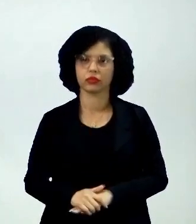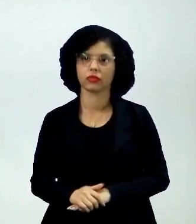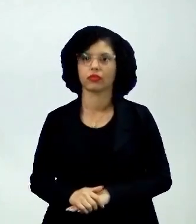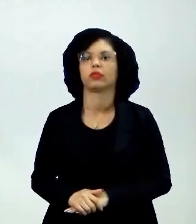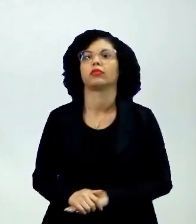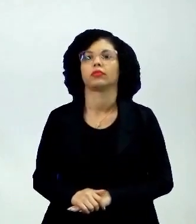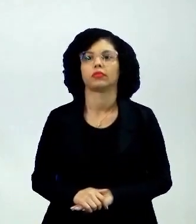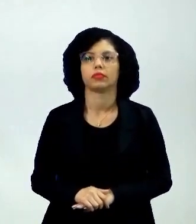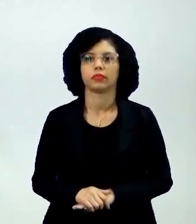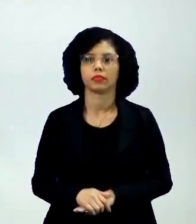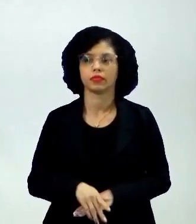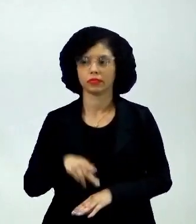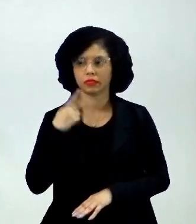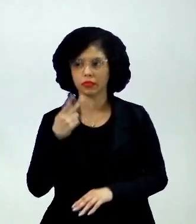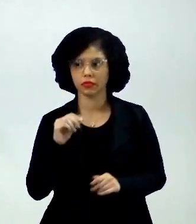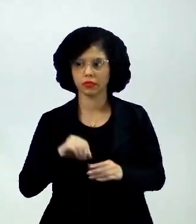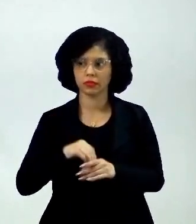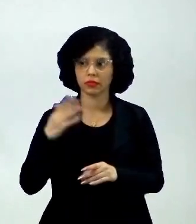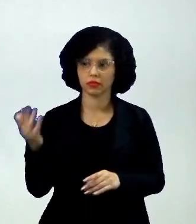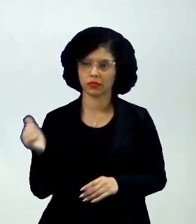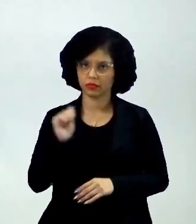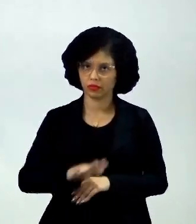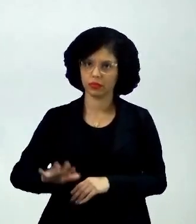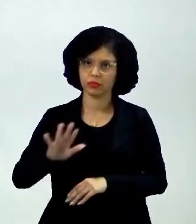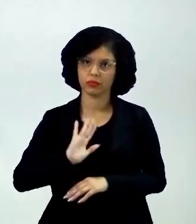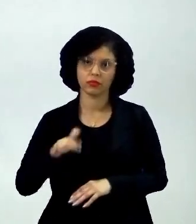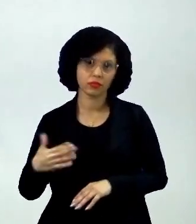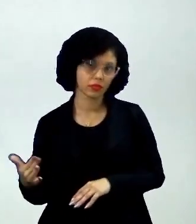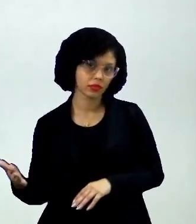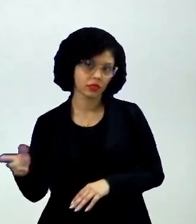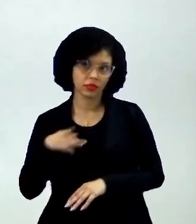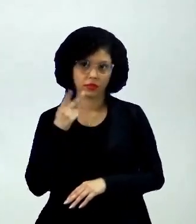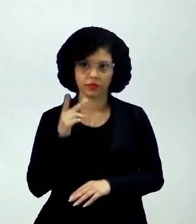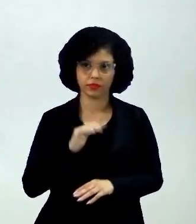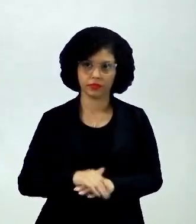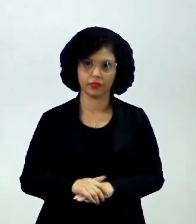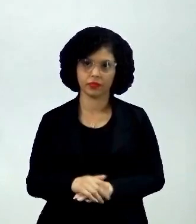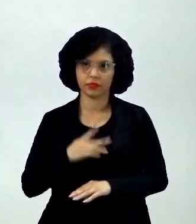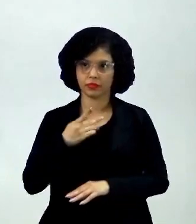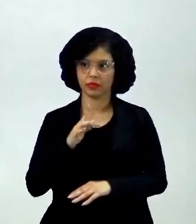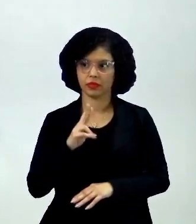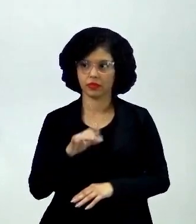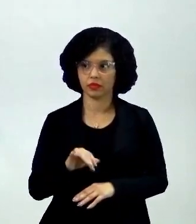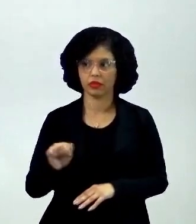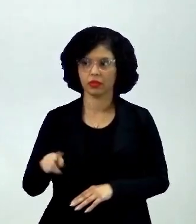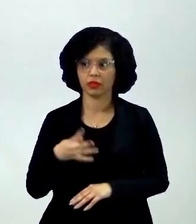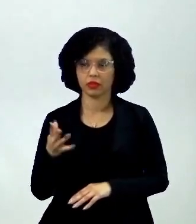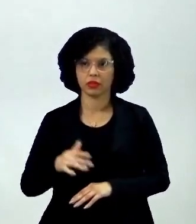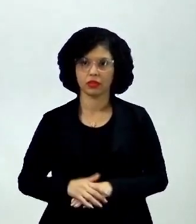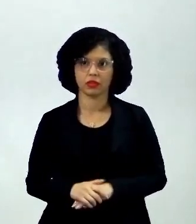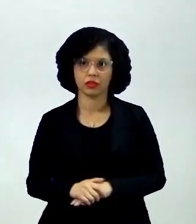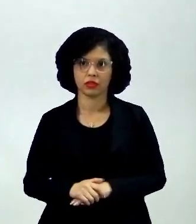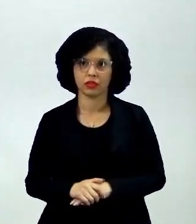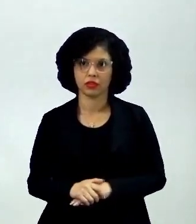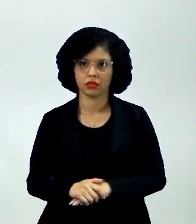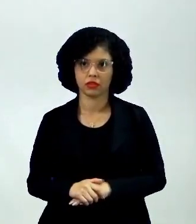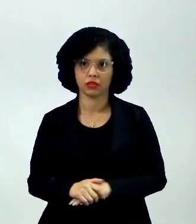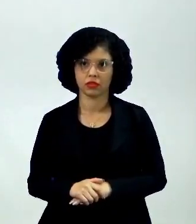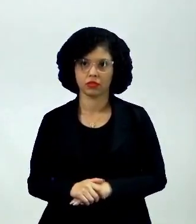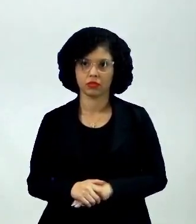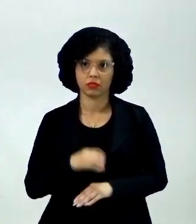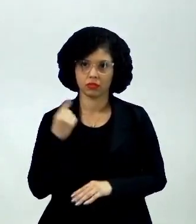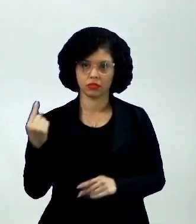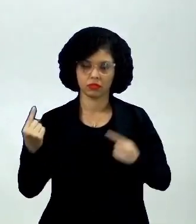6. Quando eu estiver falando de área. Quando eu estiver falando de perímetro, eu vou contar por fora, ó.